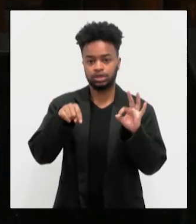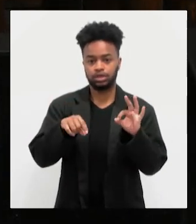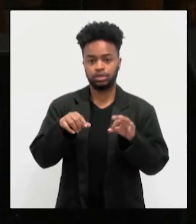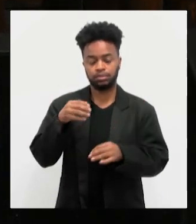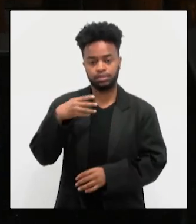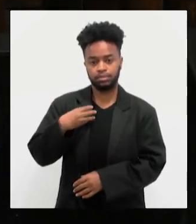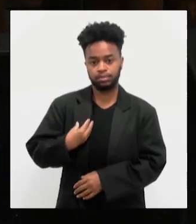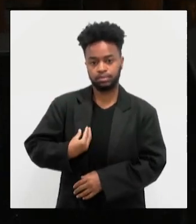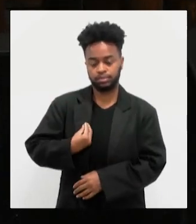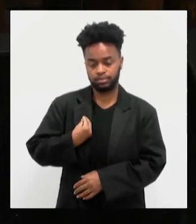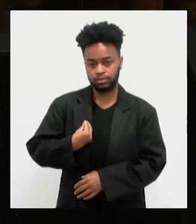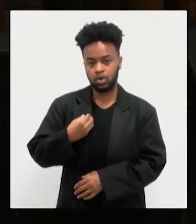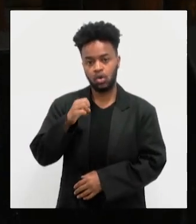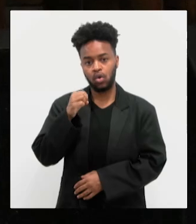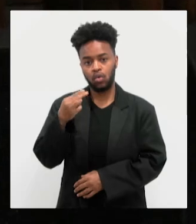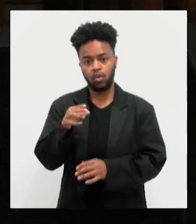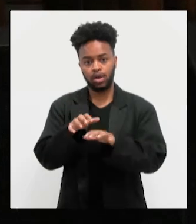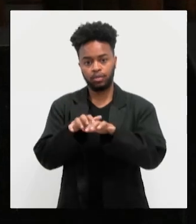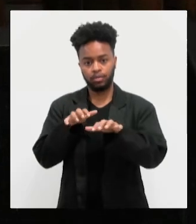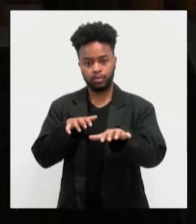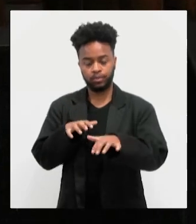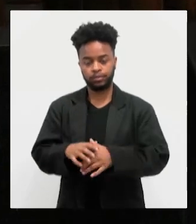de forma remota,